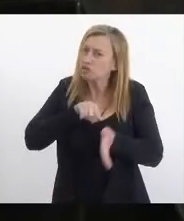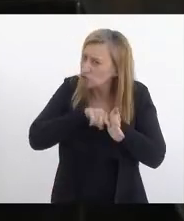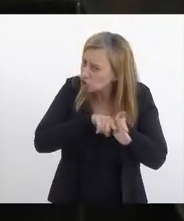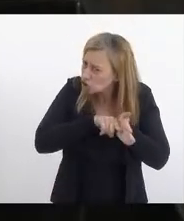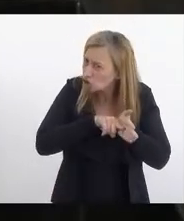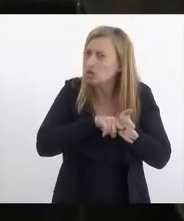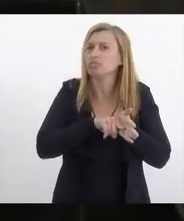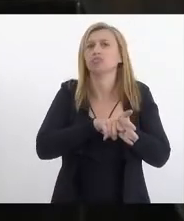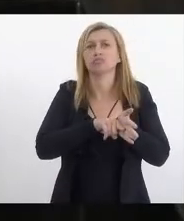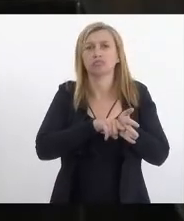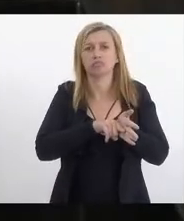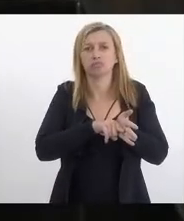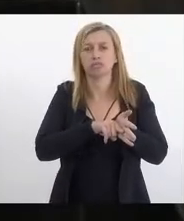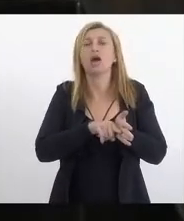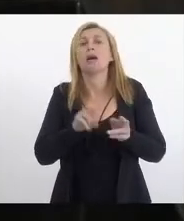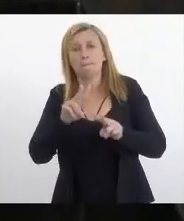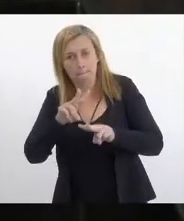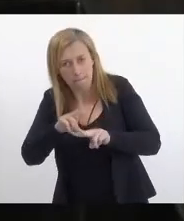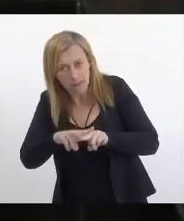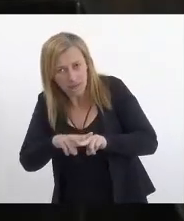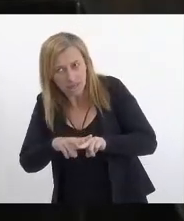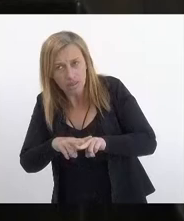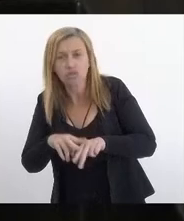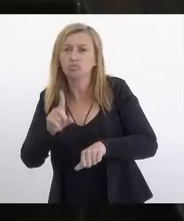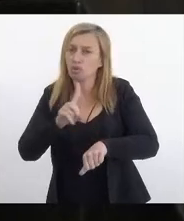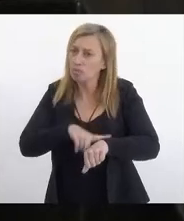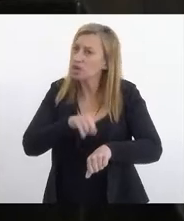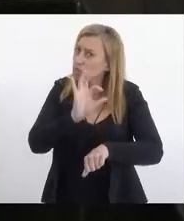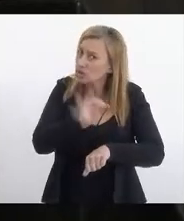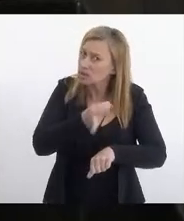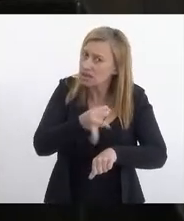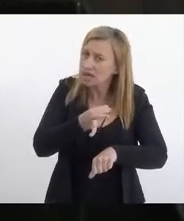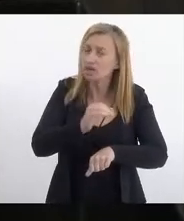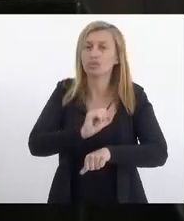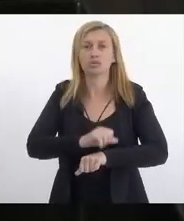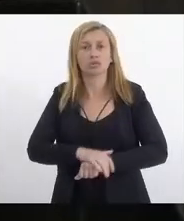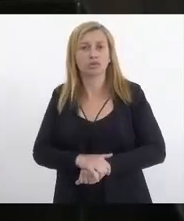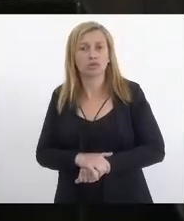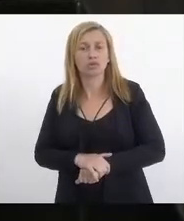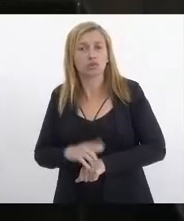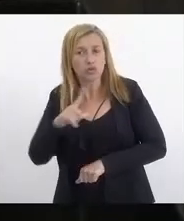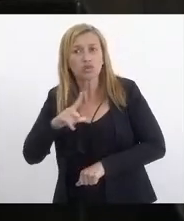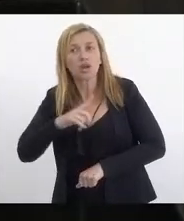investigam, prendem quando há indícios, ou mais ainda evidências,